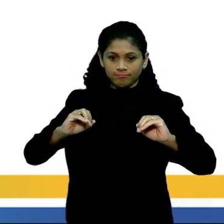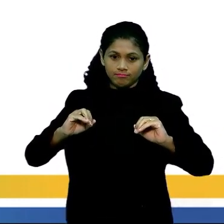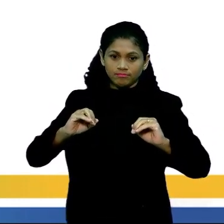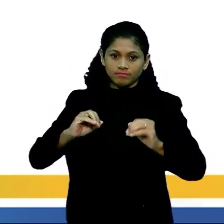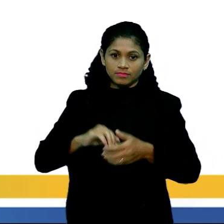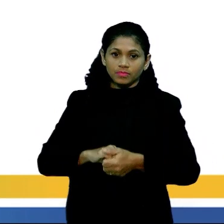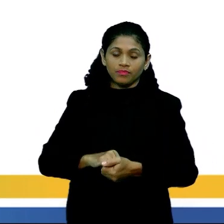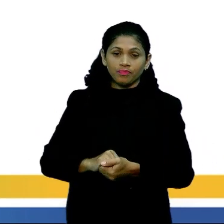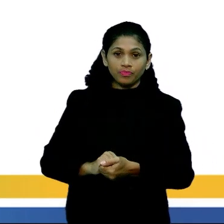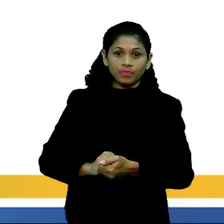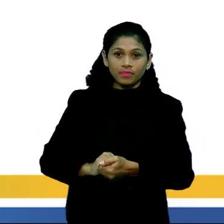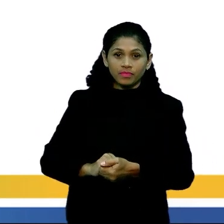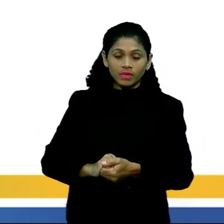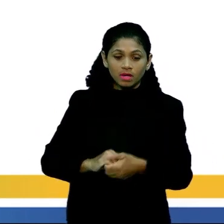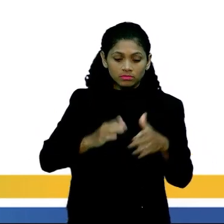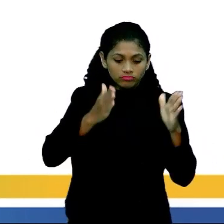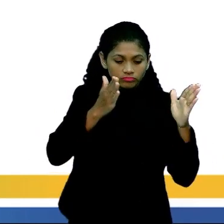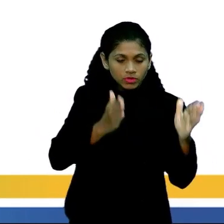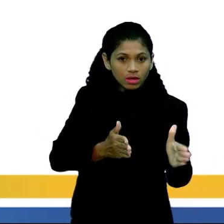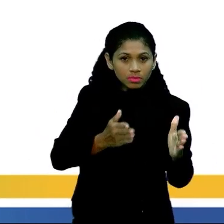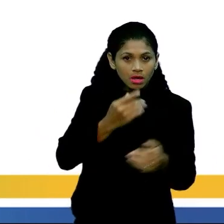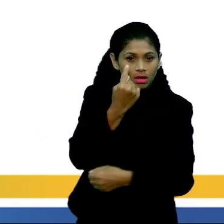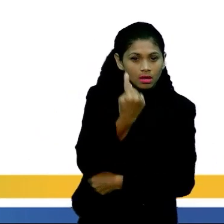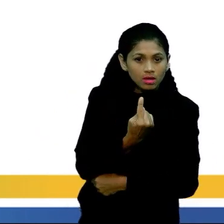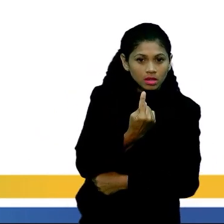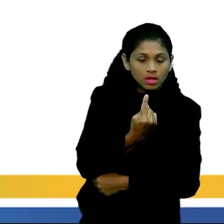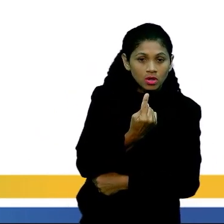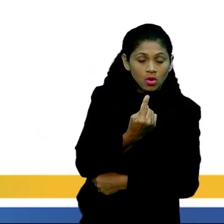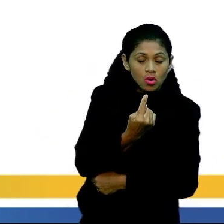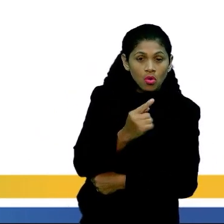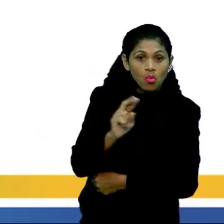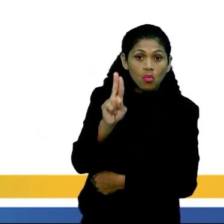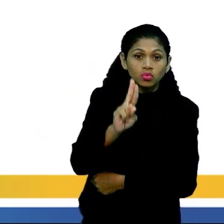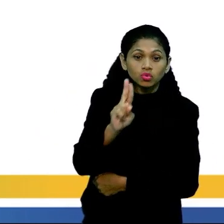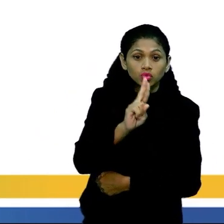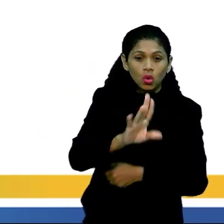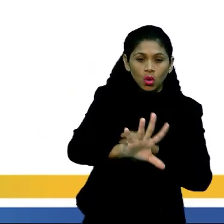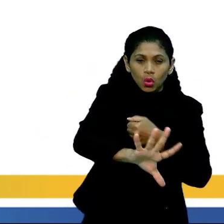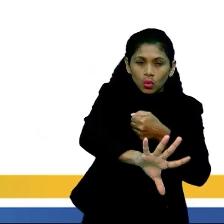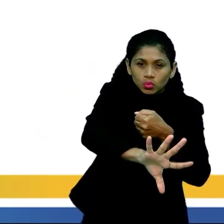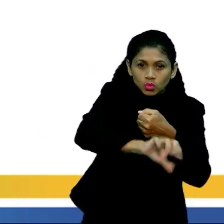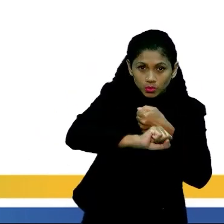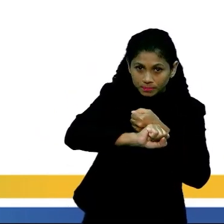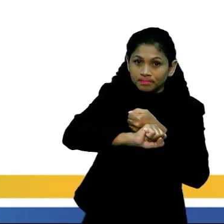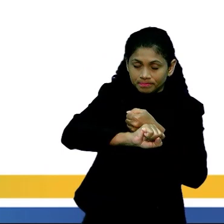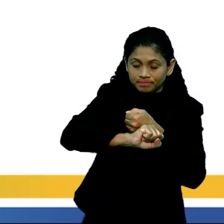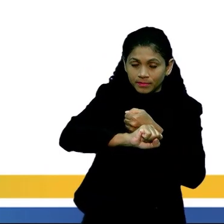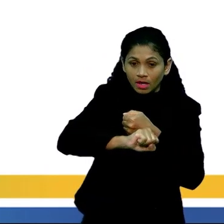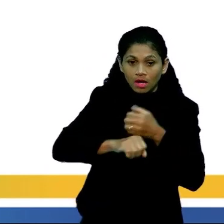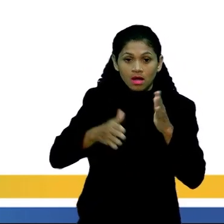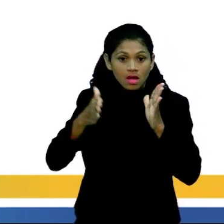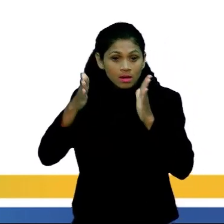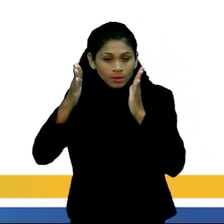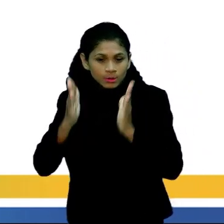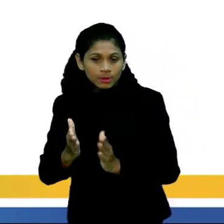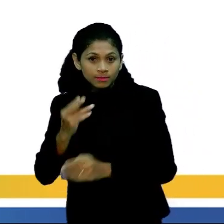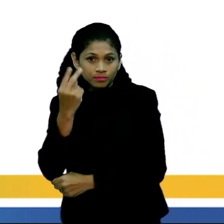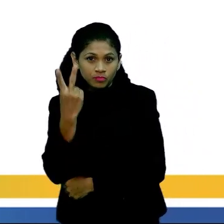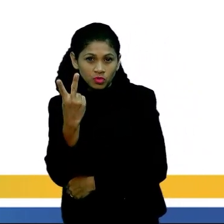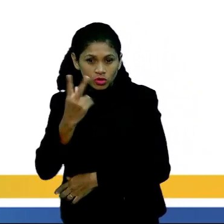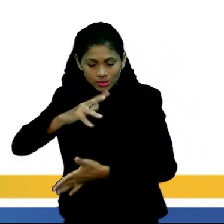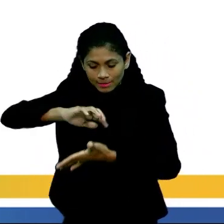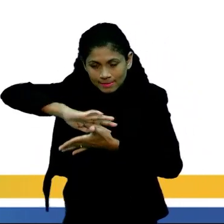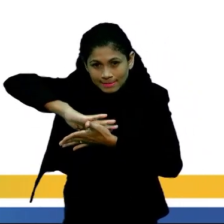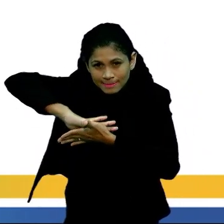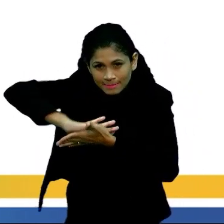é eletroímã, então fez a utilização de um ímã. Na etapa 2, a palavra-chave é esmagar a cana,